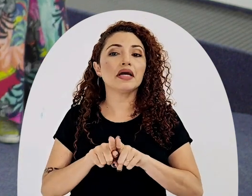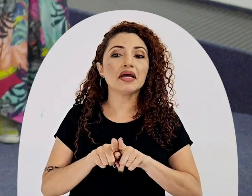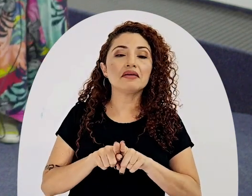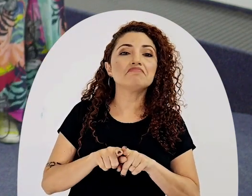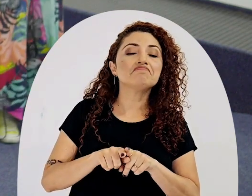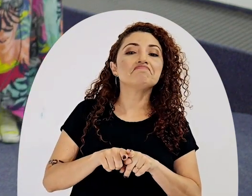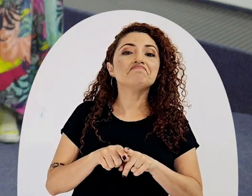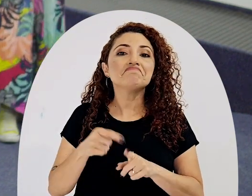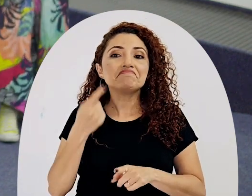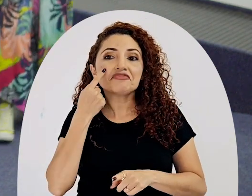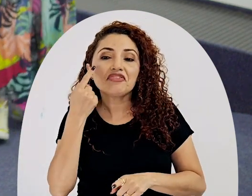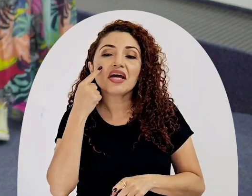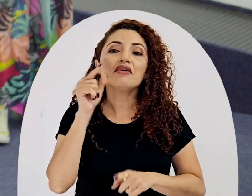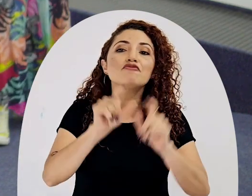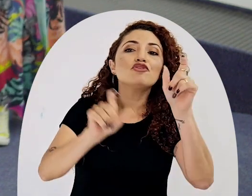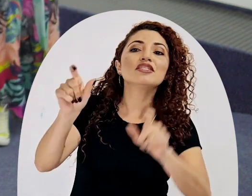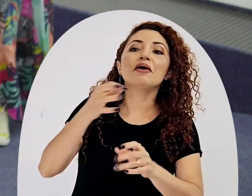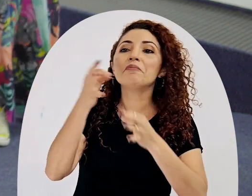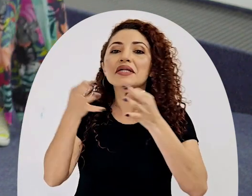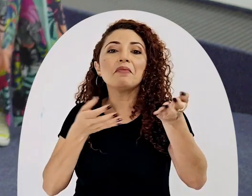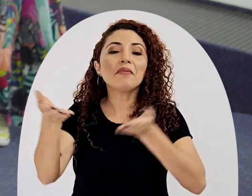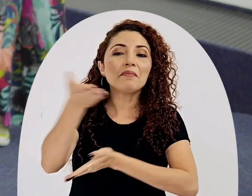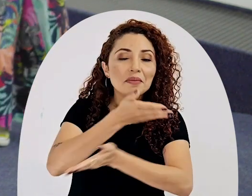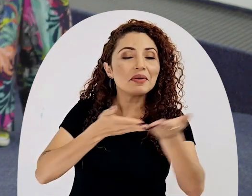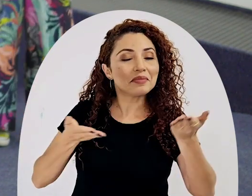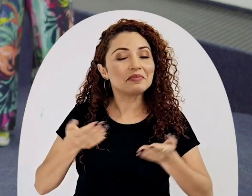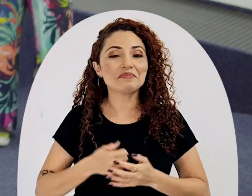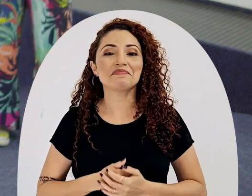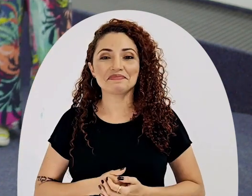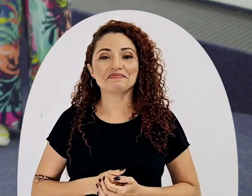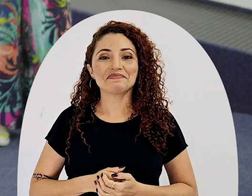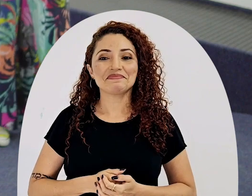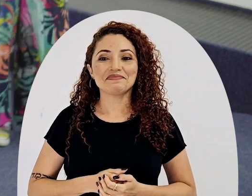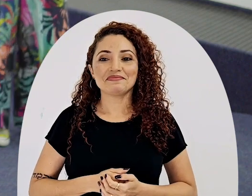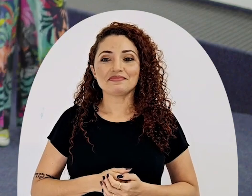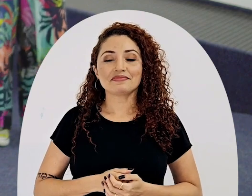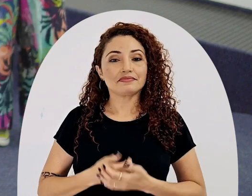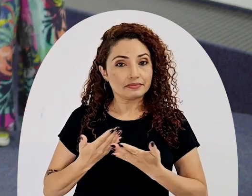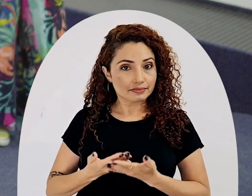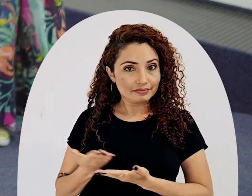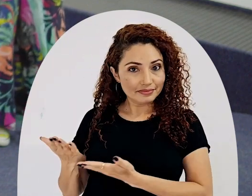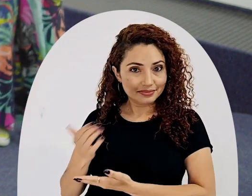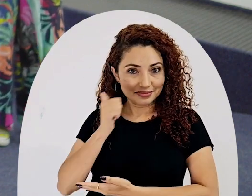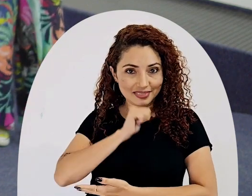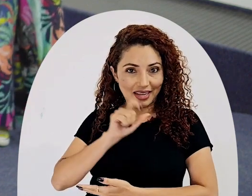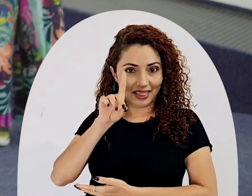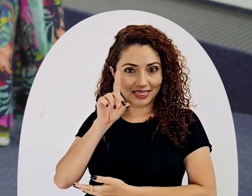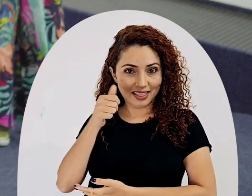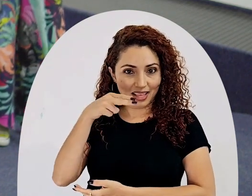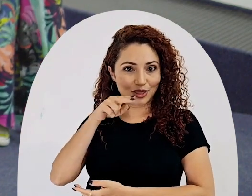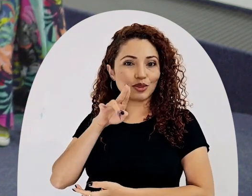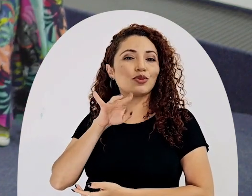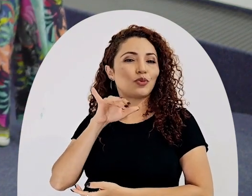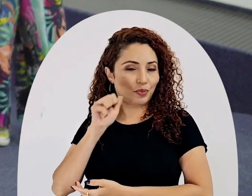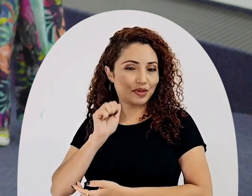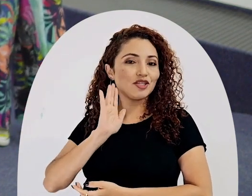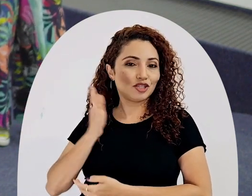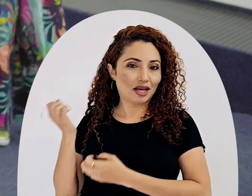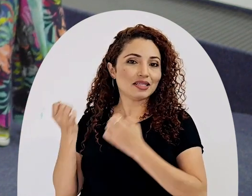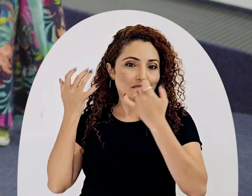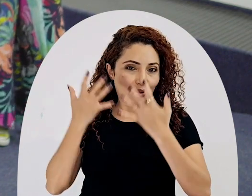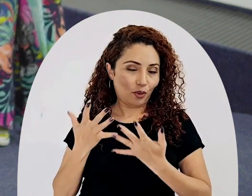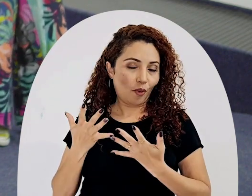né. E eu queria também, a Danúbia falou, né, sobre a apresentação dela, que ela